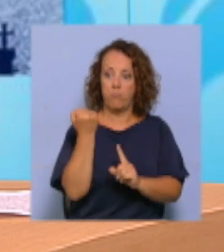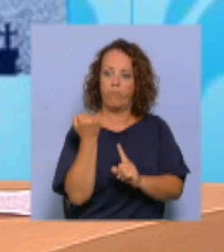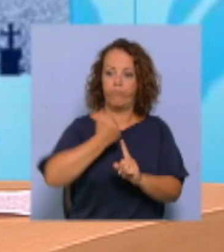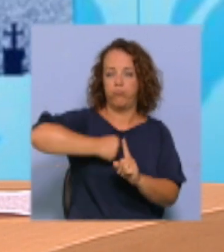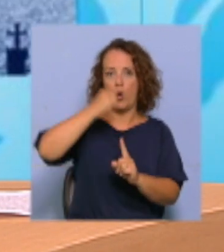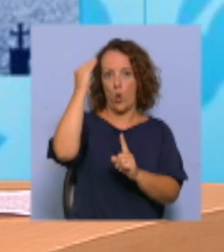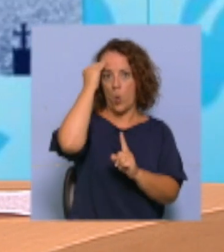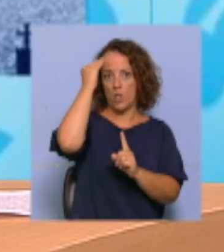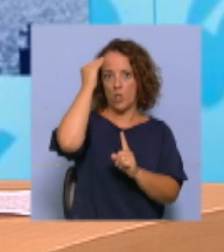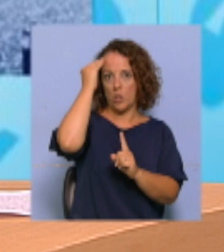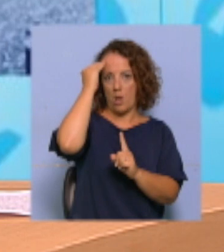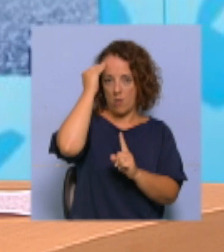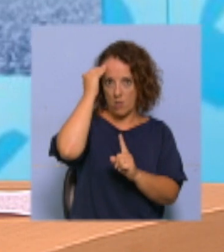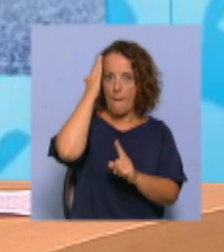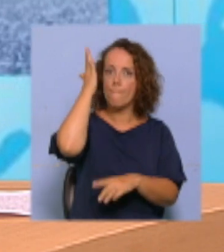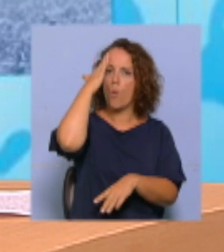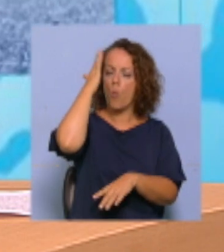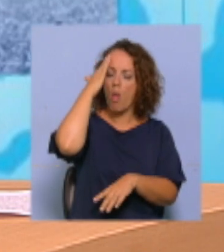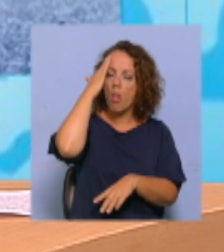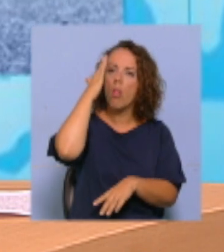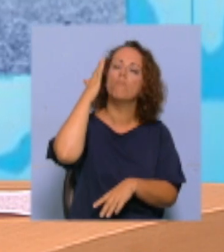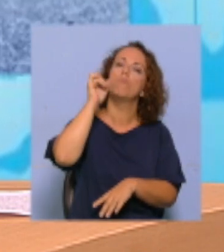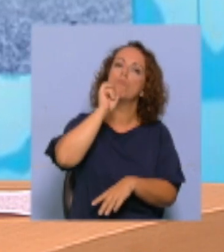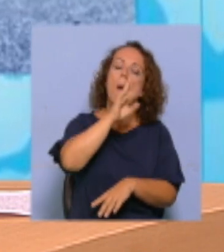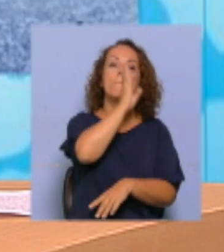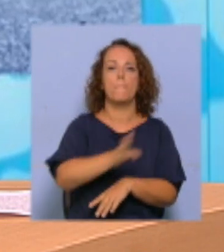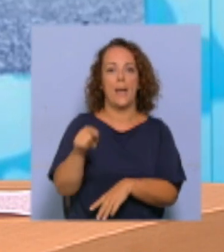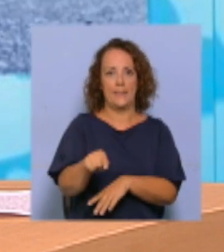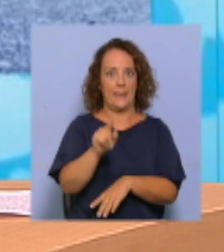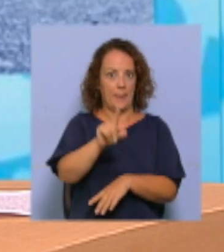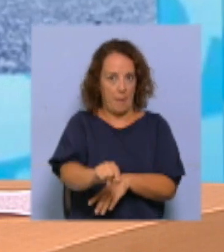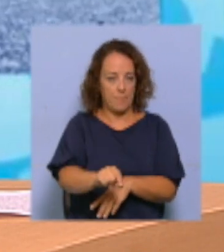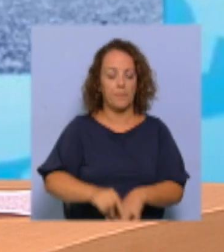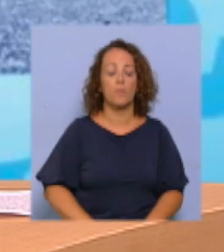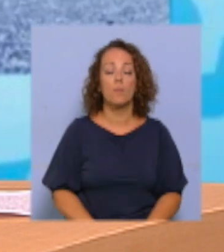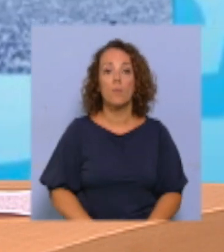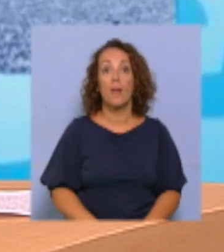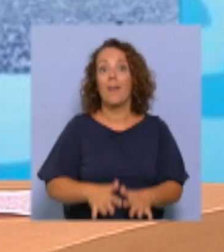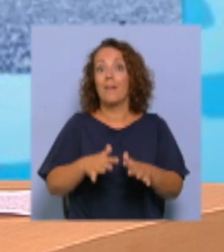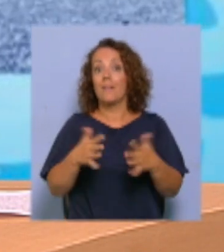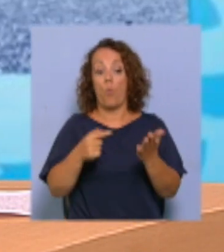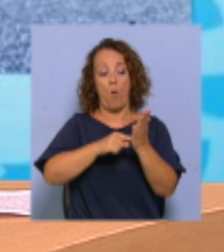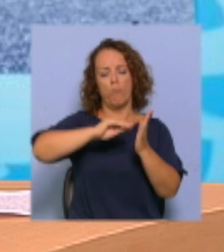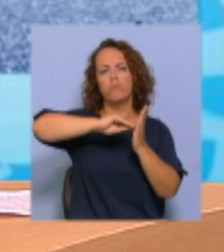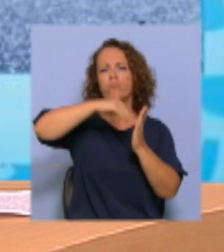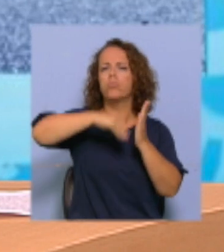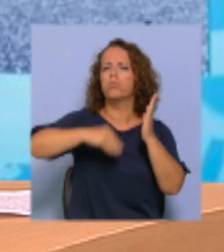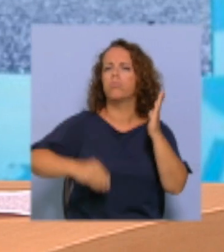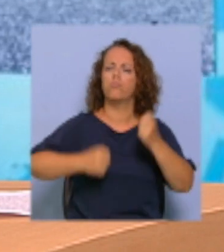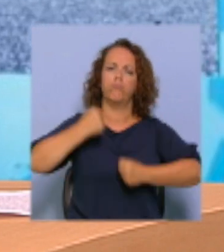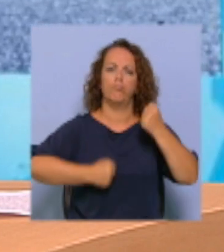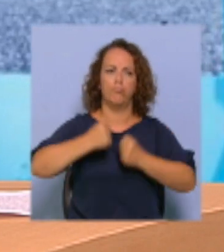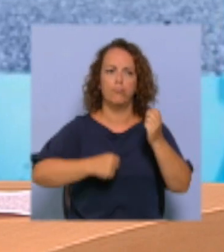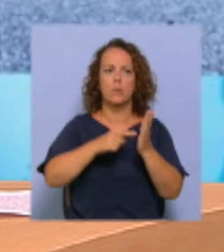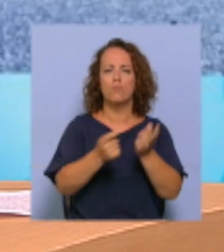do indivíduo se possa aplicar também. E aquilo que se diz no abaixo-assinado, promovido